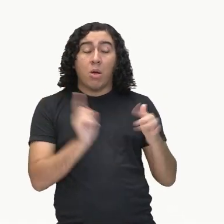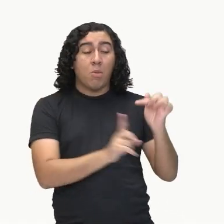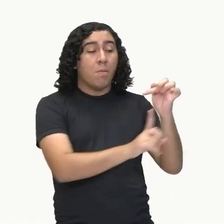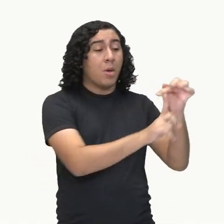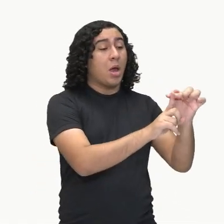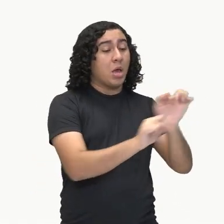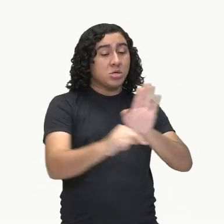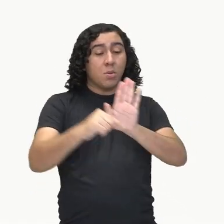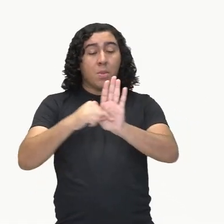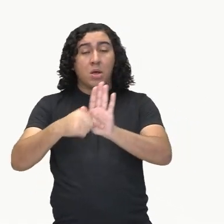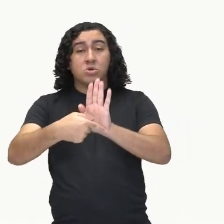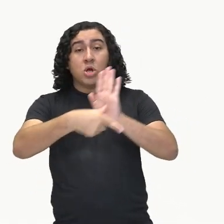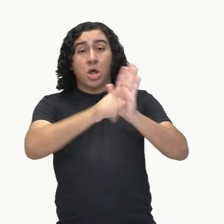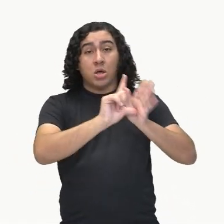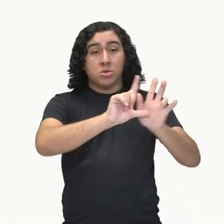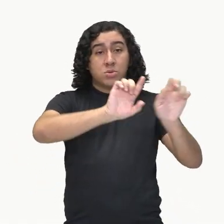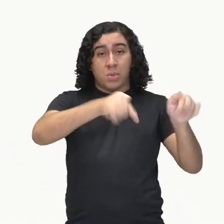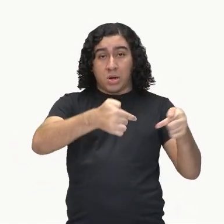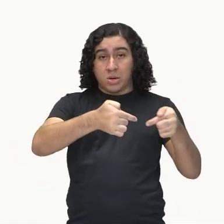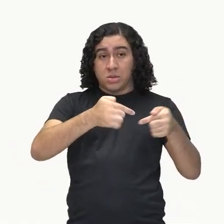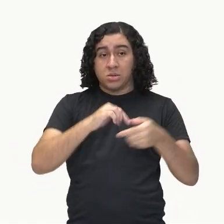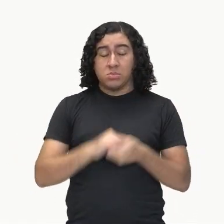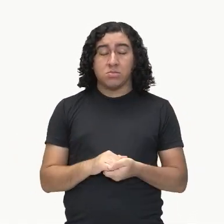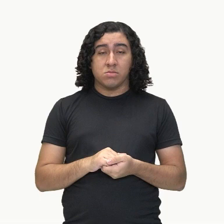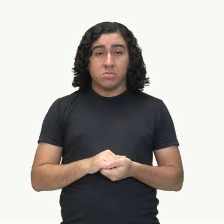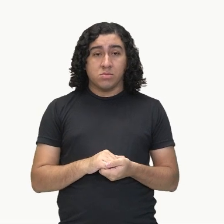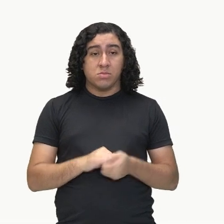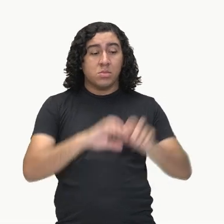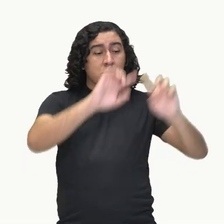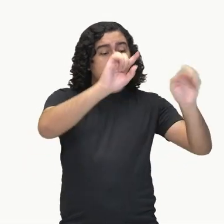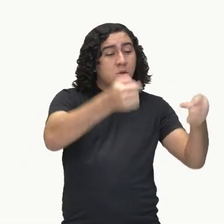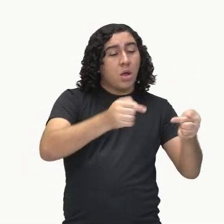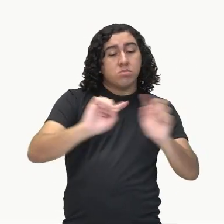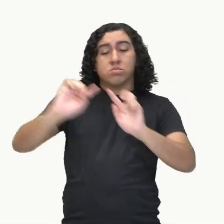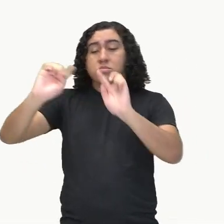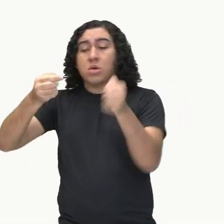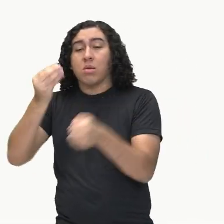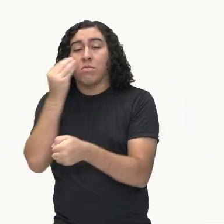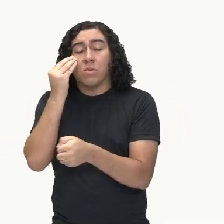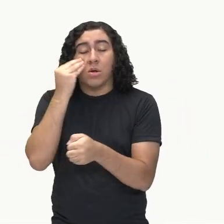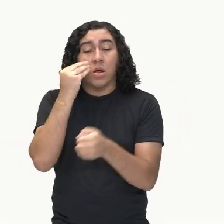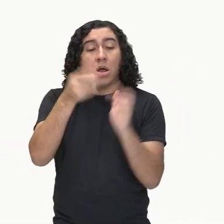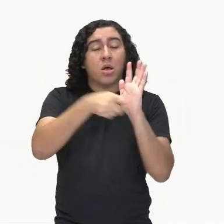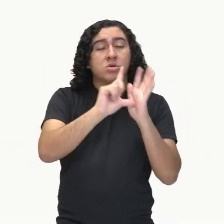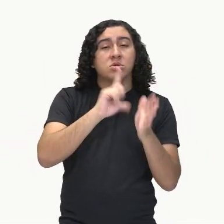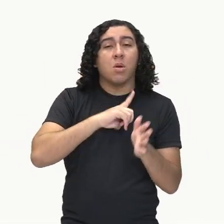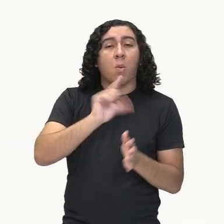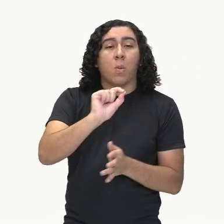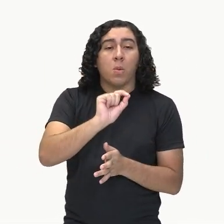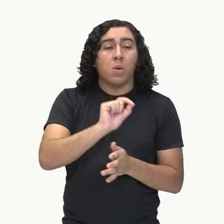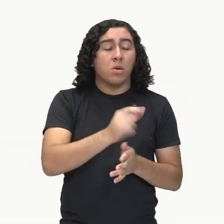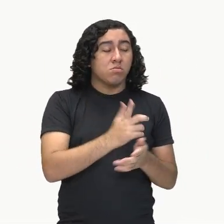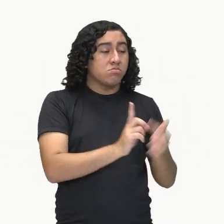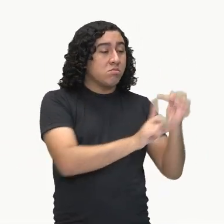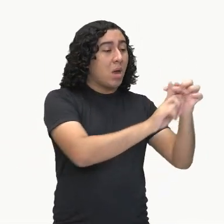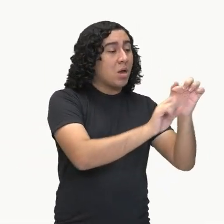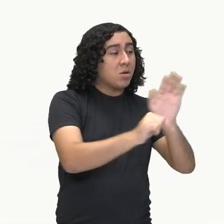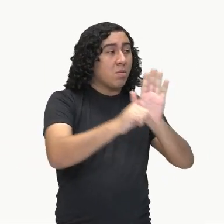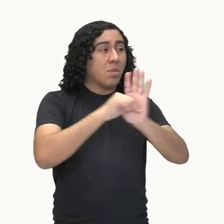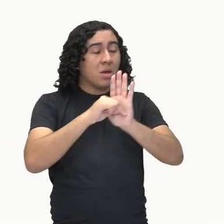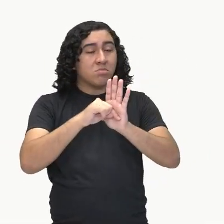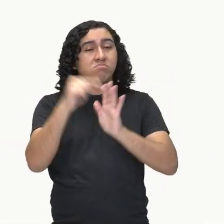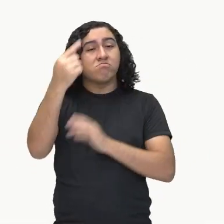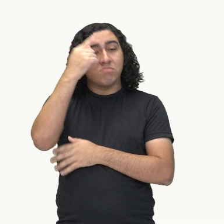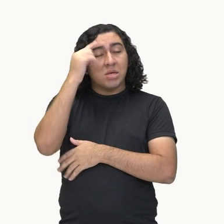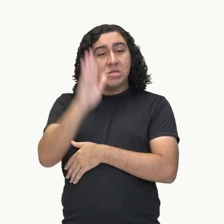dos parênteses. Então, todos dois aí, qual é o sinal? Positivo. Talvez alguém tenha dito ou tenha